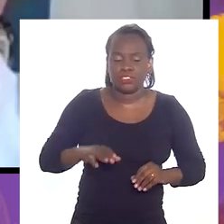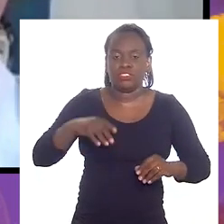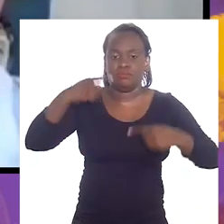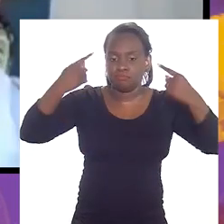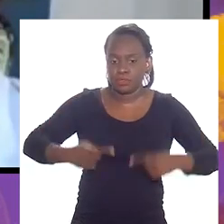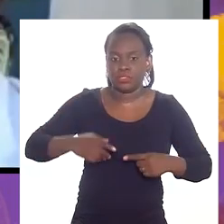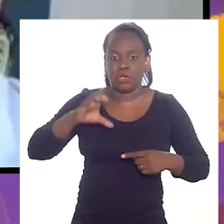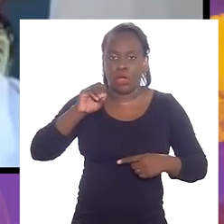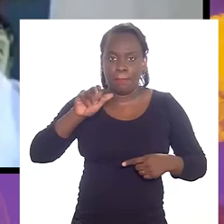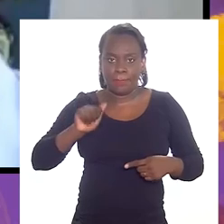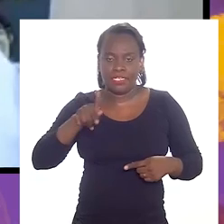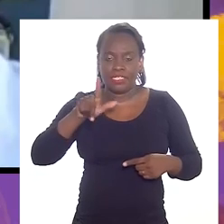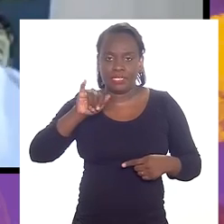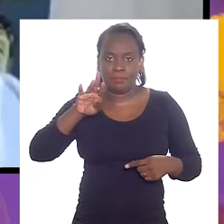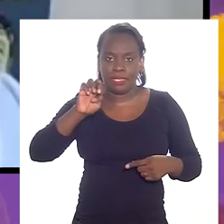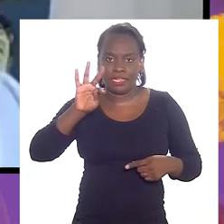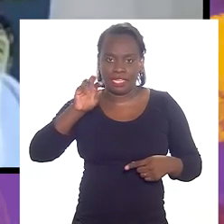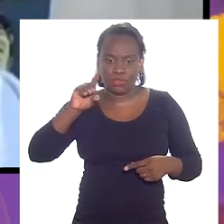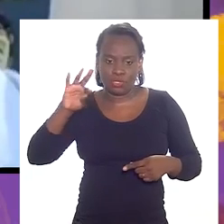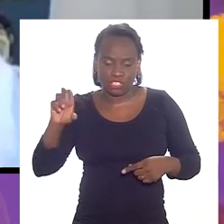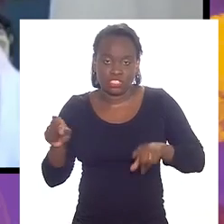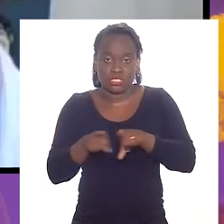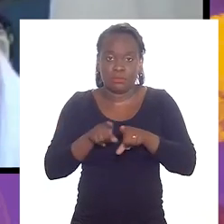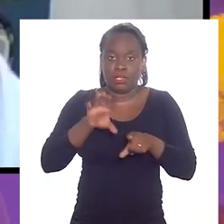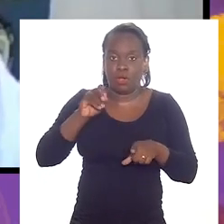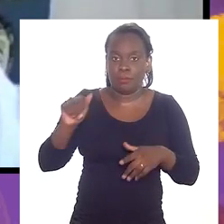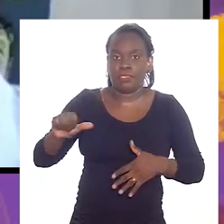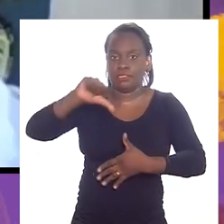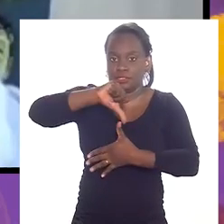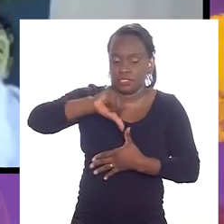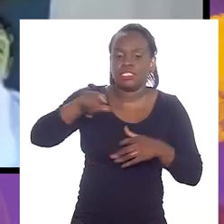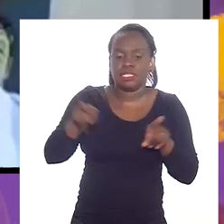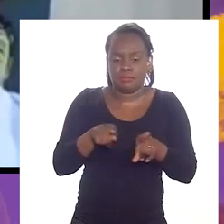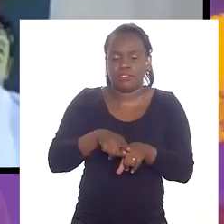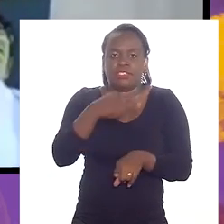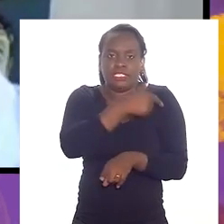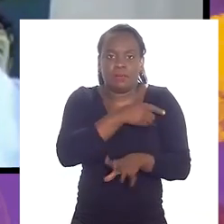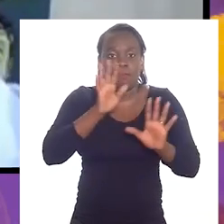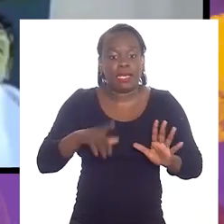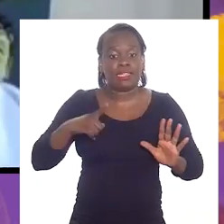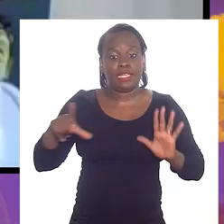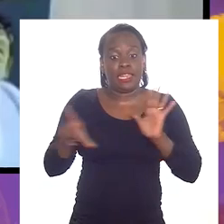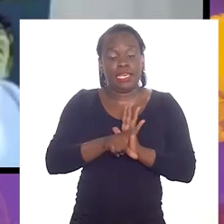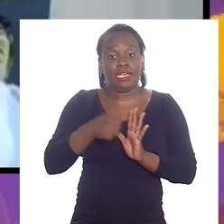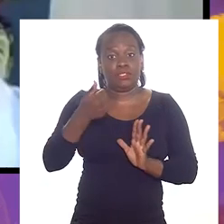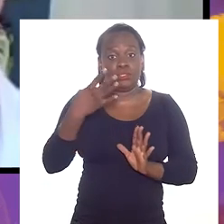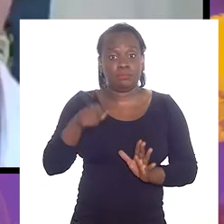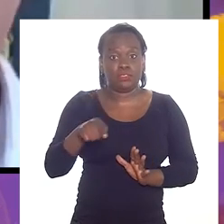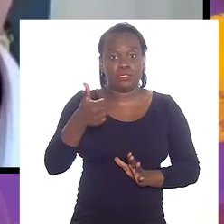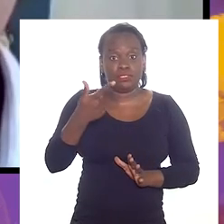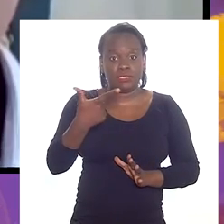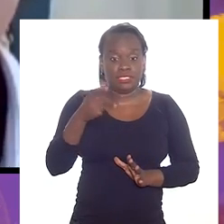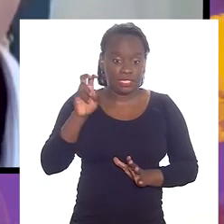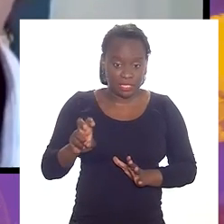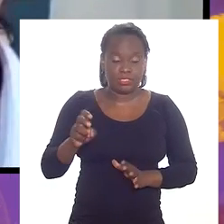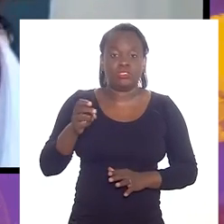da Copa Libertadores da América e da Copa sul-americana também possam ser vacinados só e existe a lei